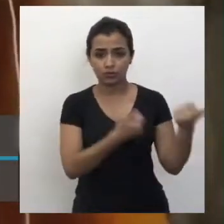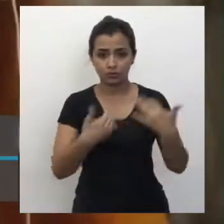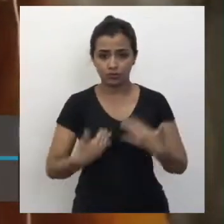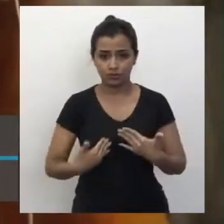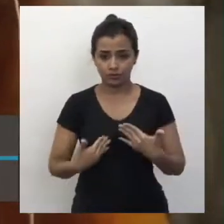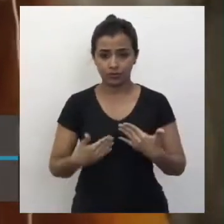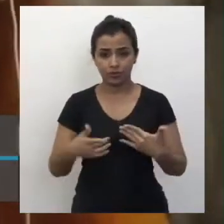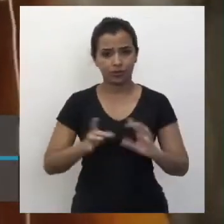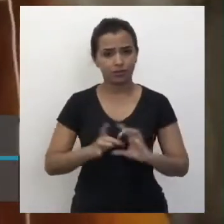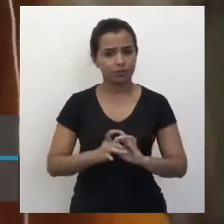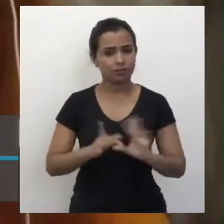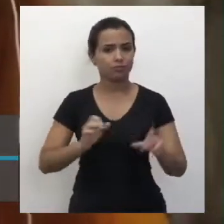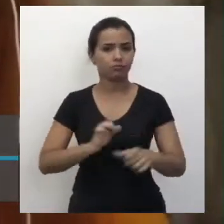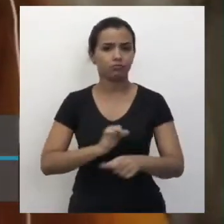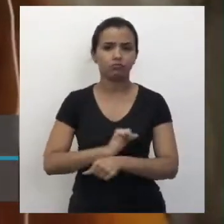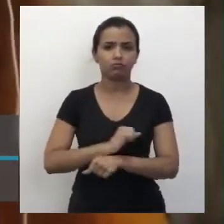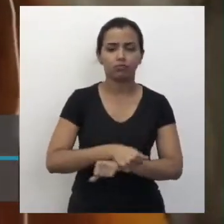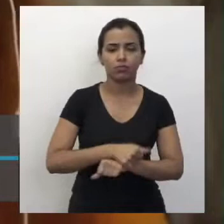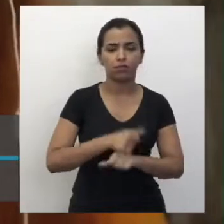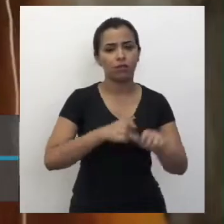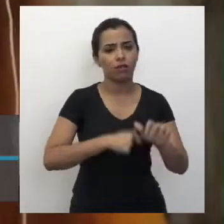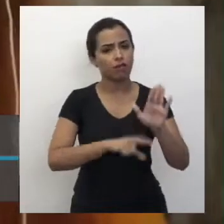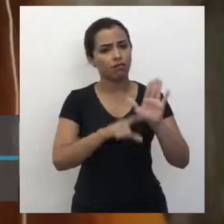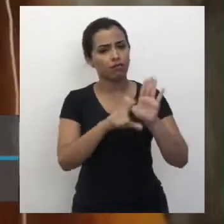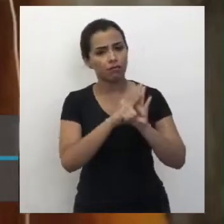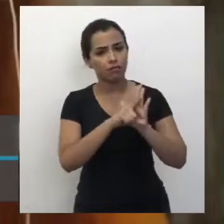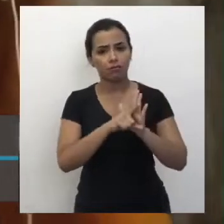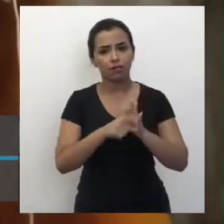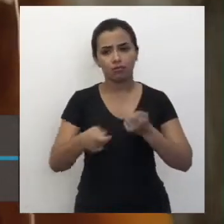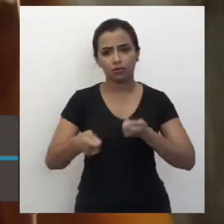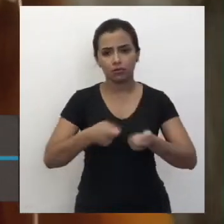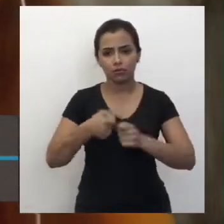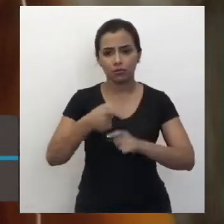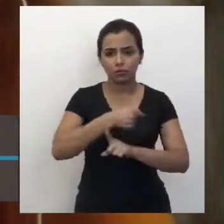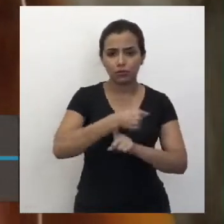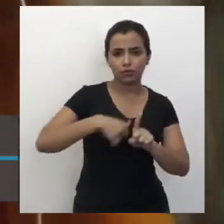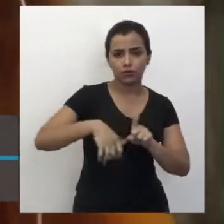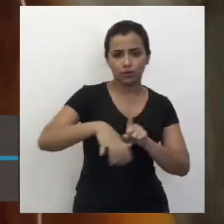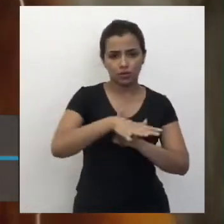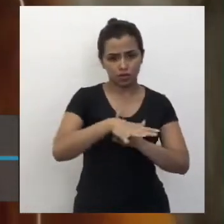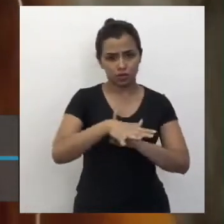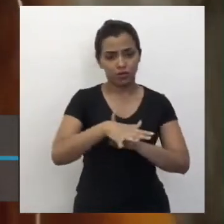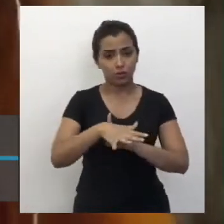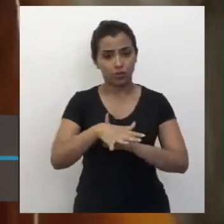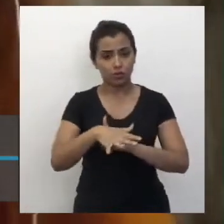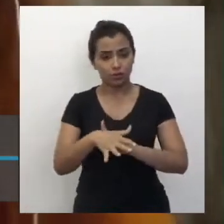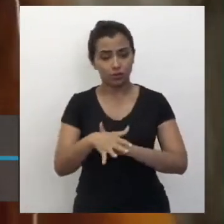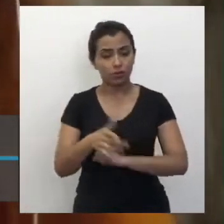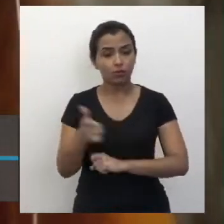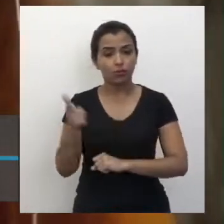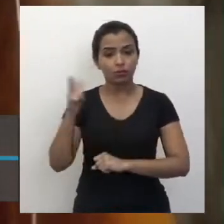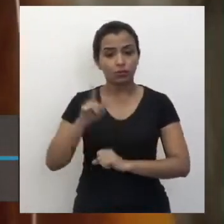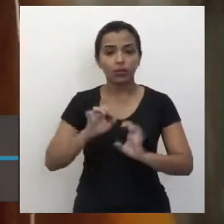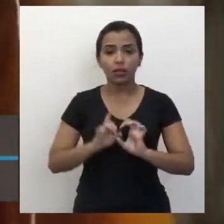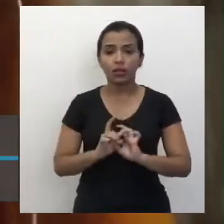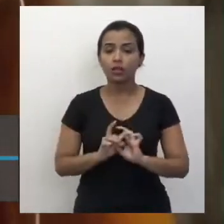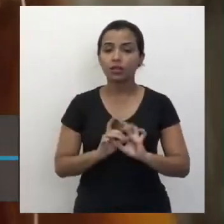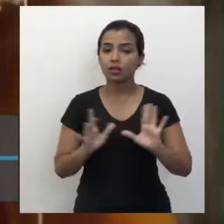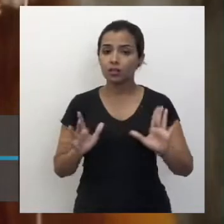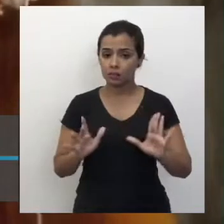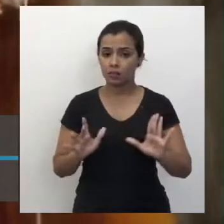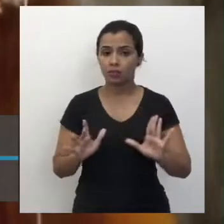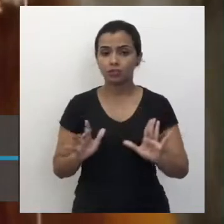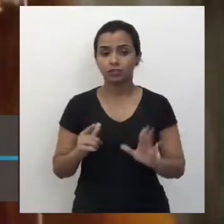das amarras, das normas e convenções sociais, igualando então a liberdade ao